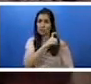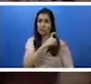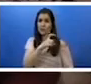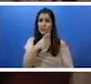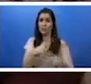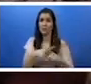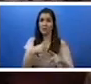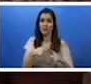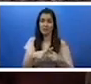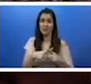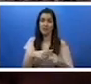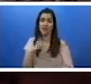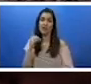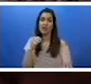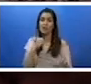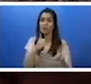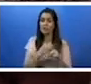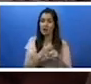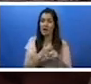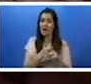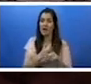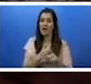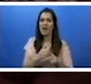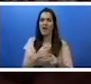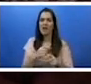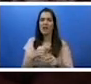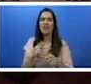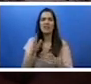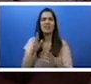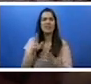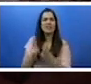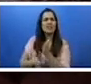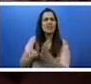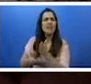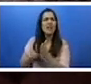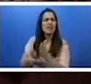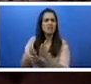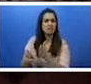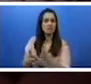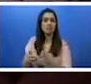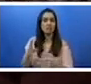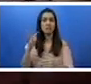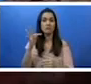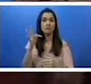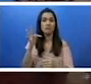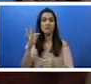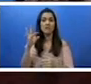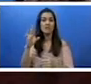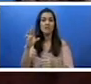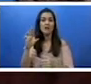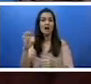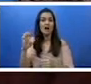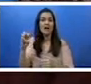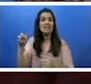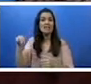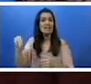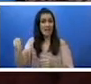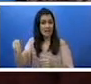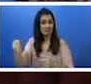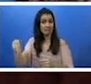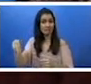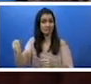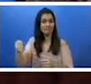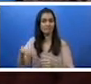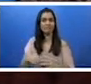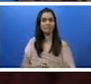descobrir trem e trenó. Trem. A dona Marina falou muito ontem. Muito bem, a